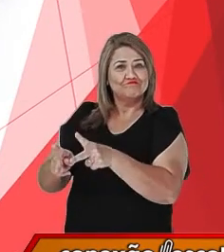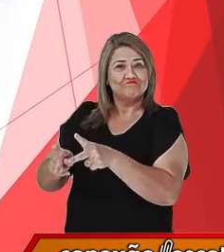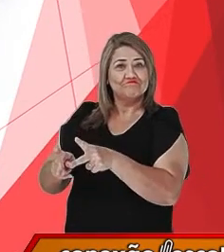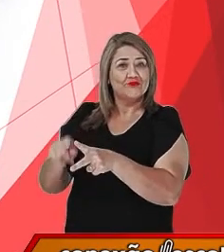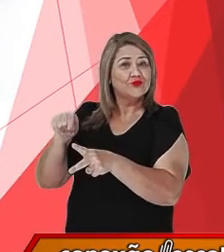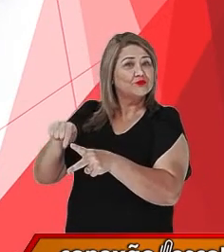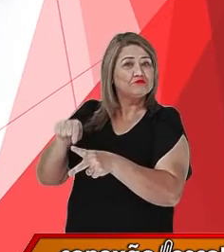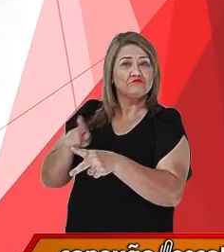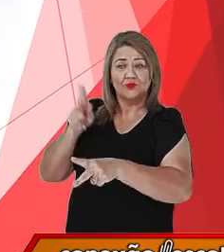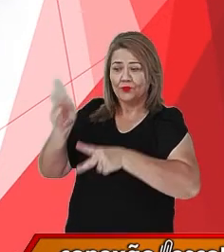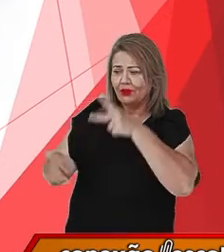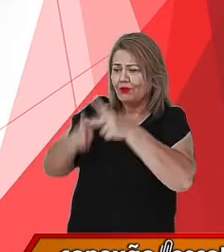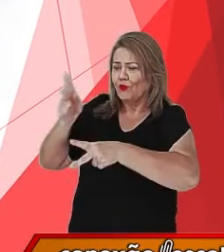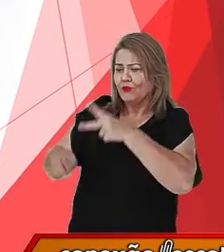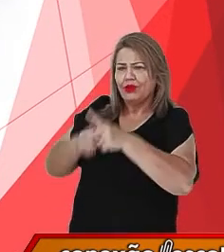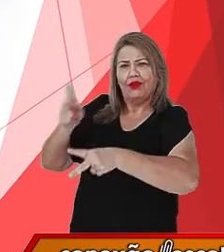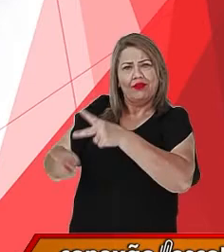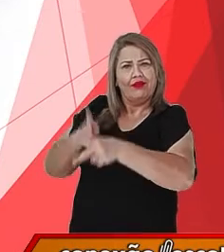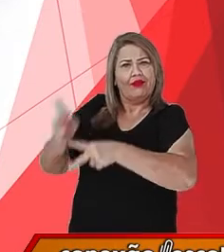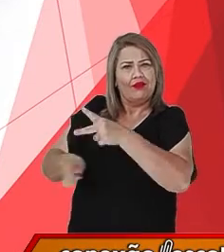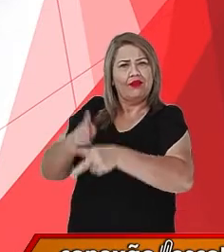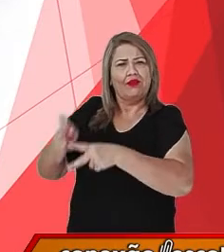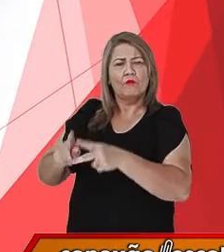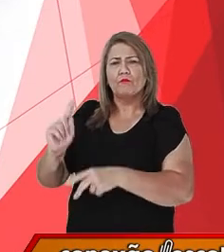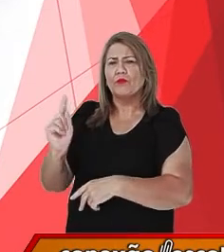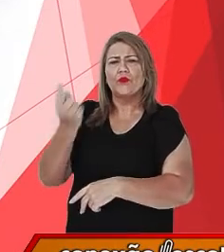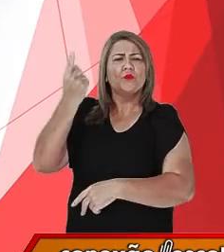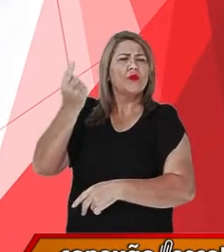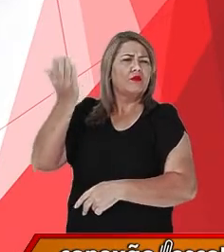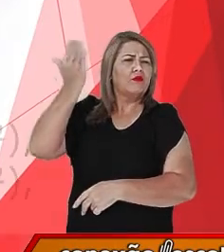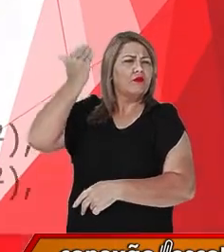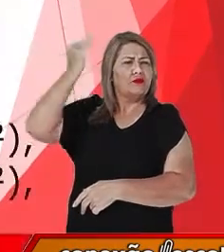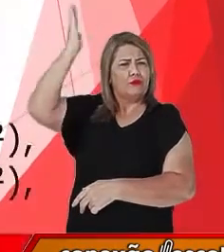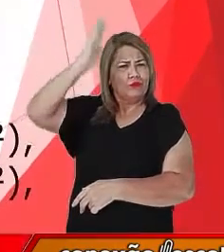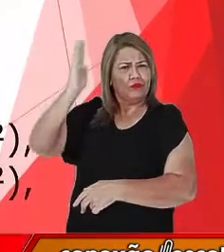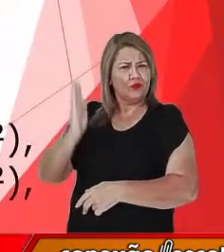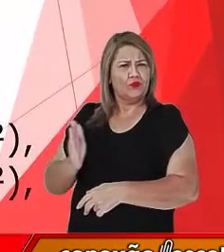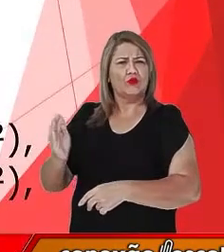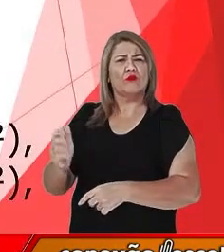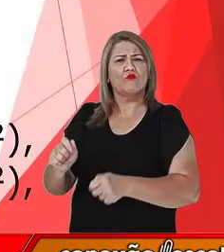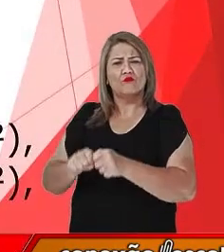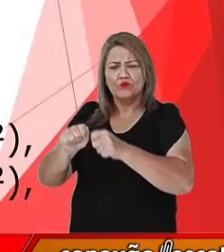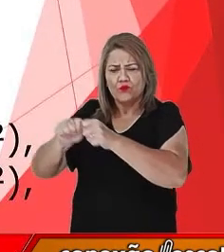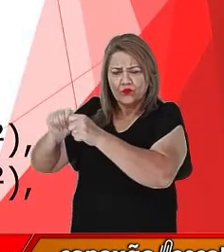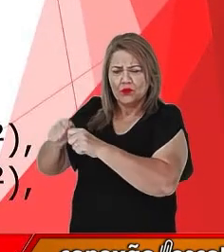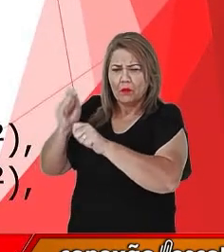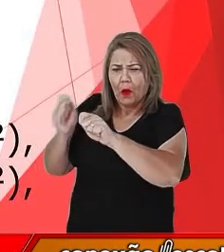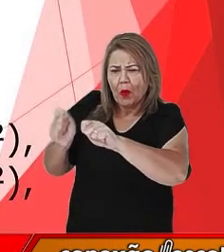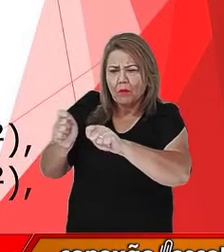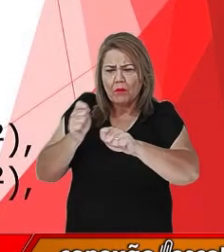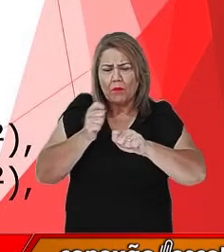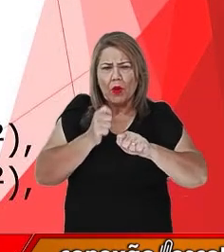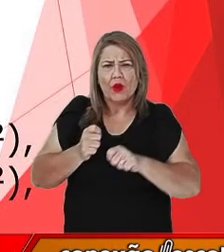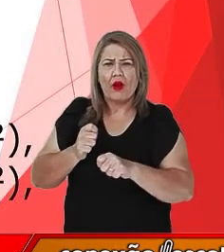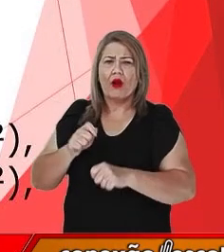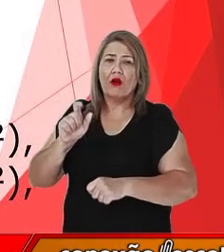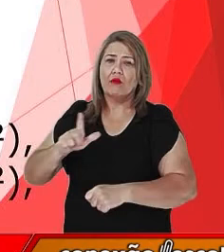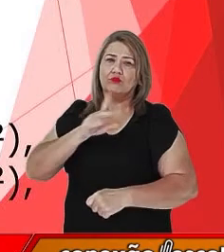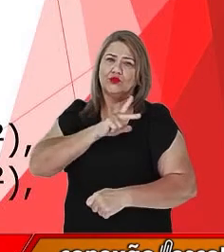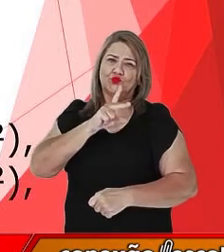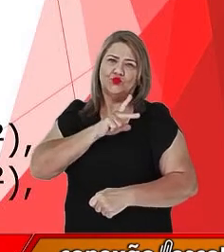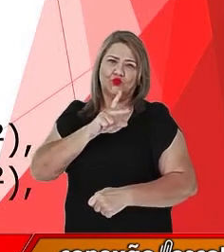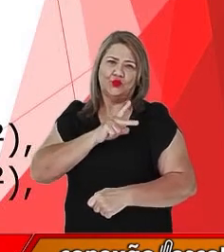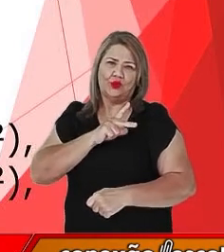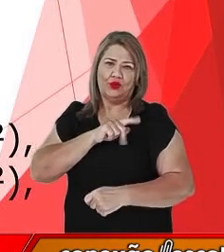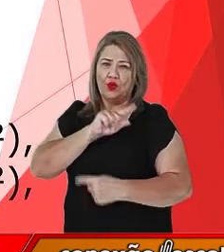ferrovias, dos trens, né? As primeiras ferrovias brasileiras, elas foram construídas com capital privado e elas não